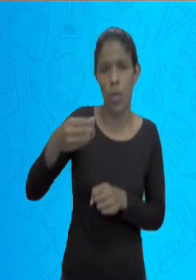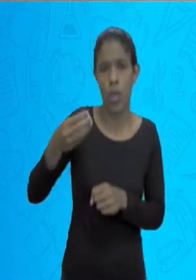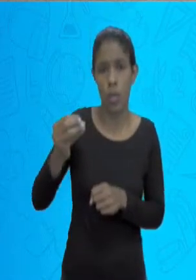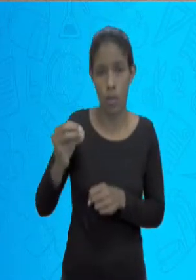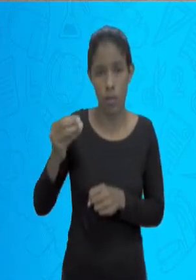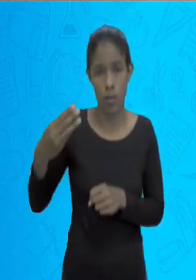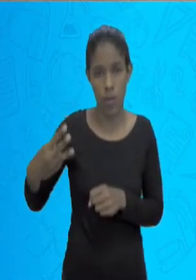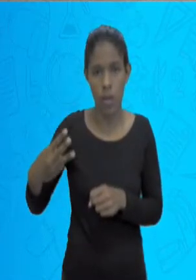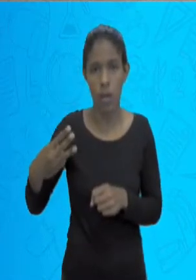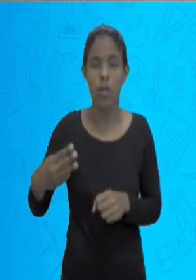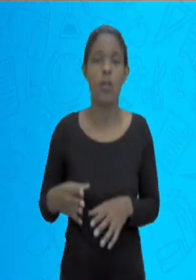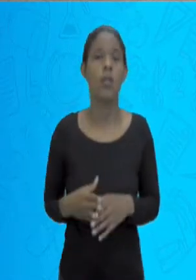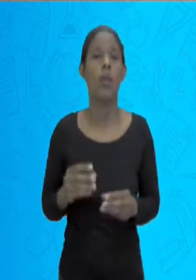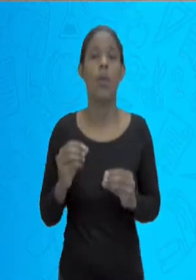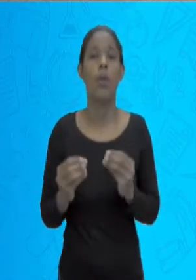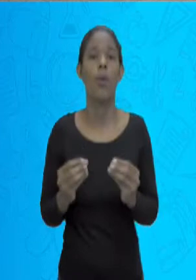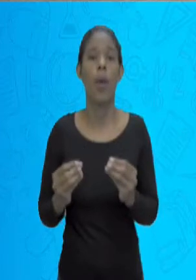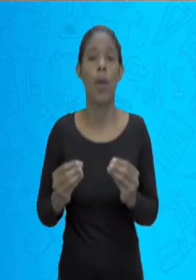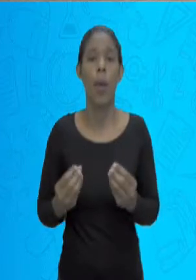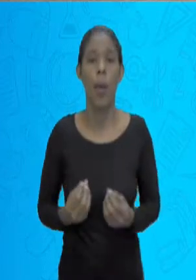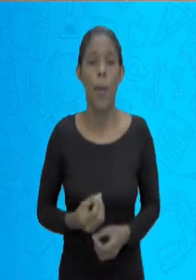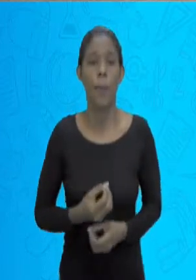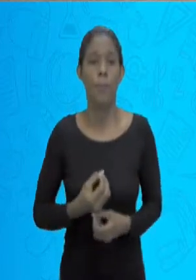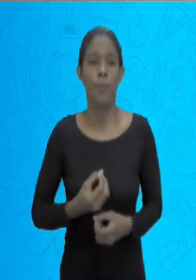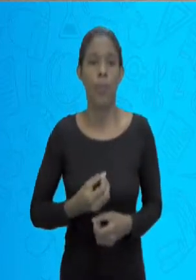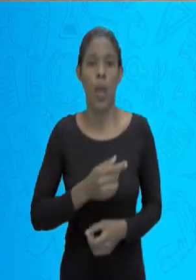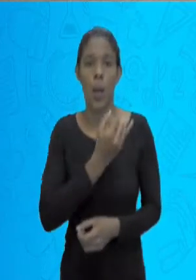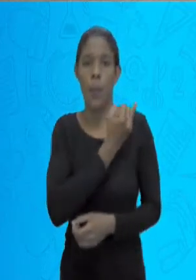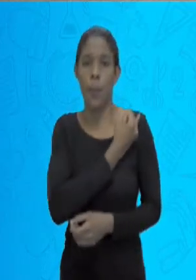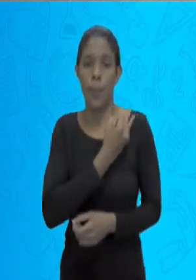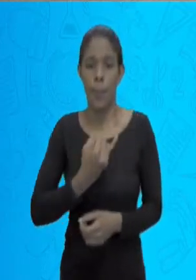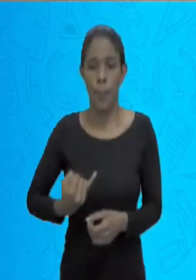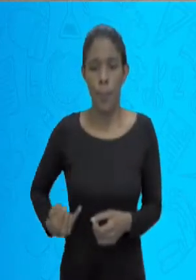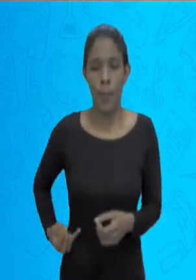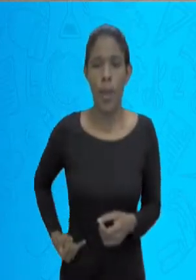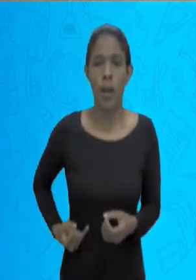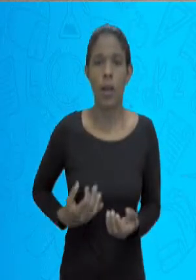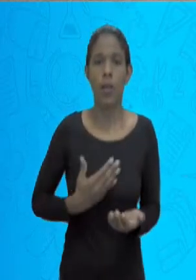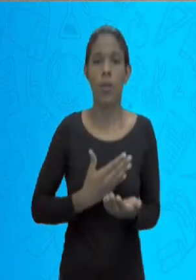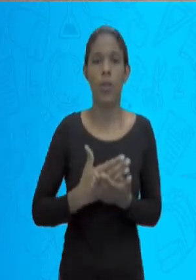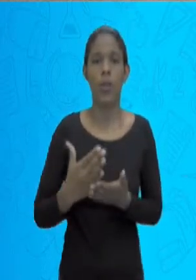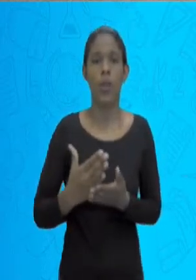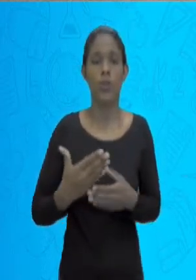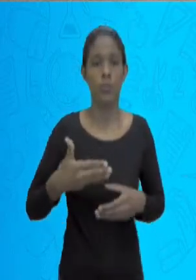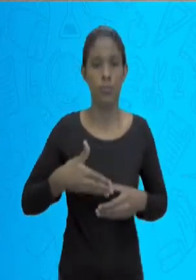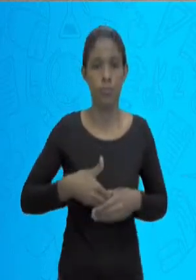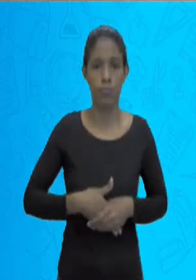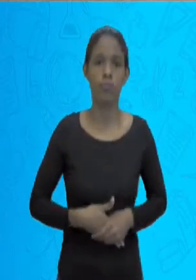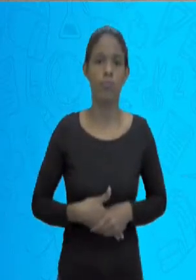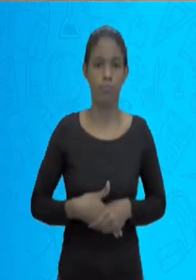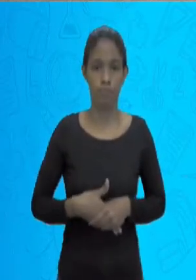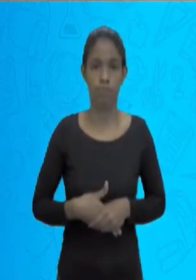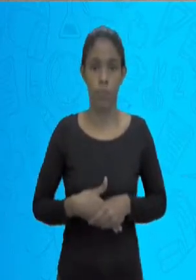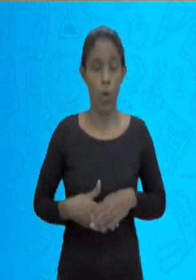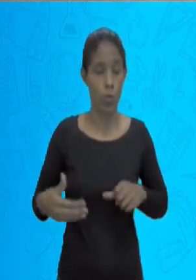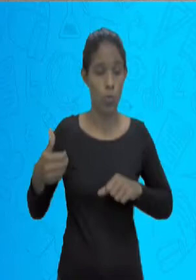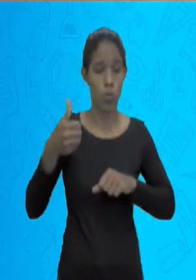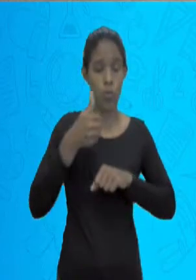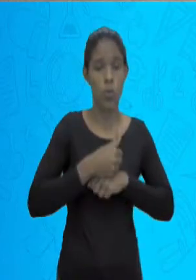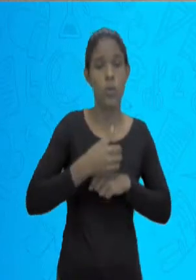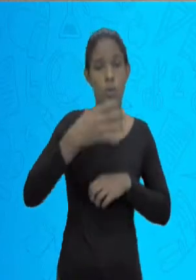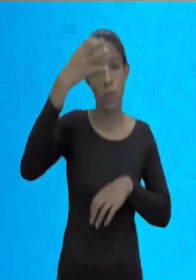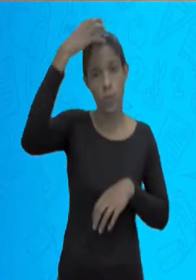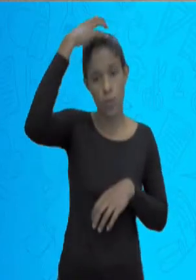do Império. Napoleão se fez imperador hereditário, ou seja, ele